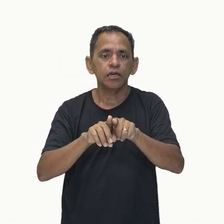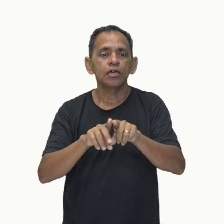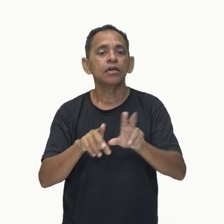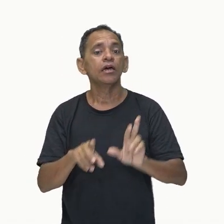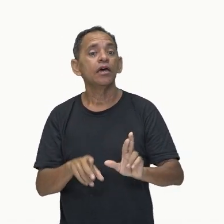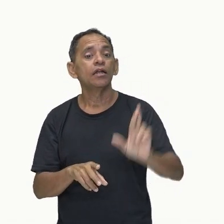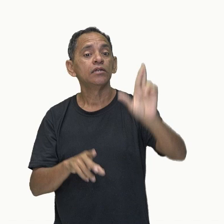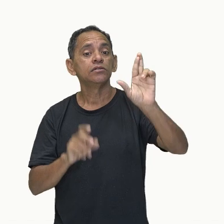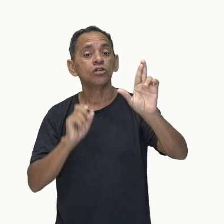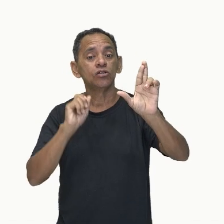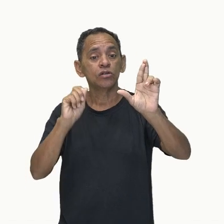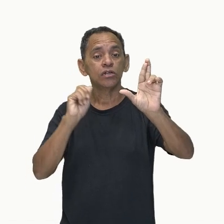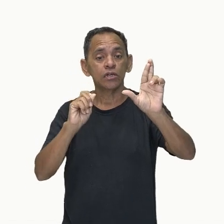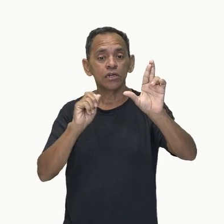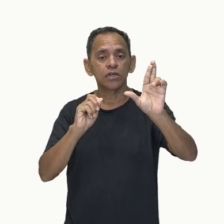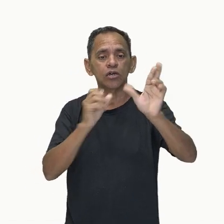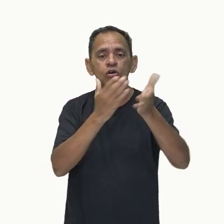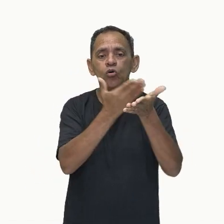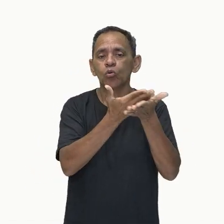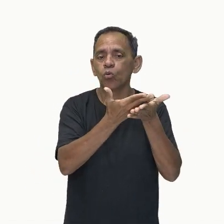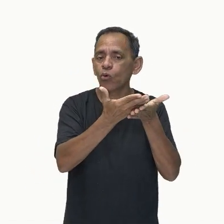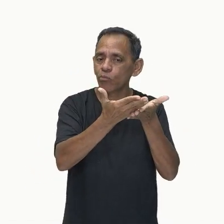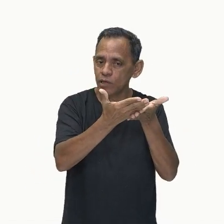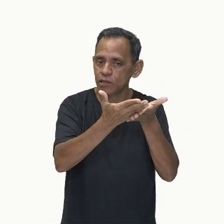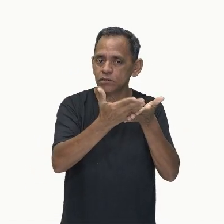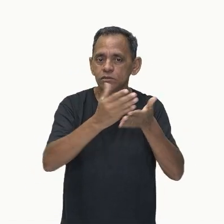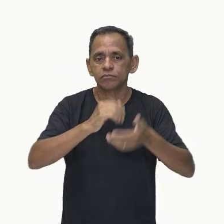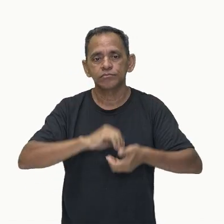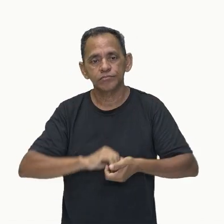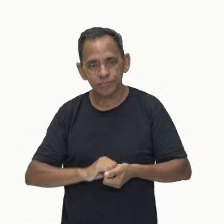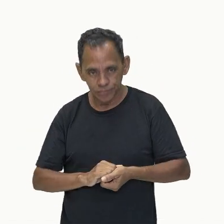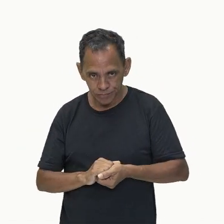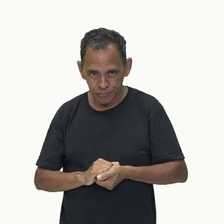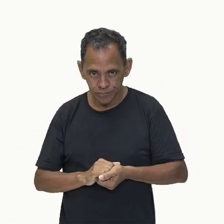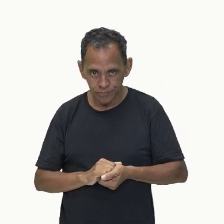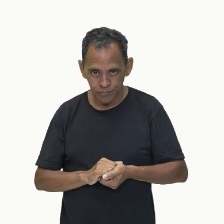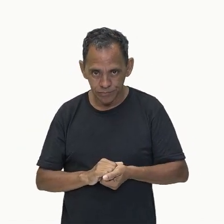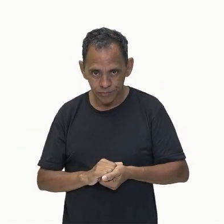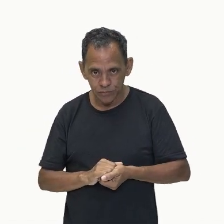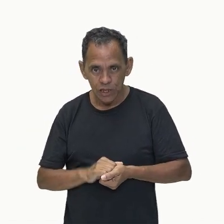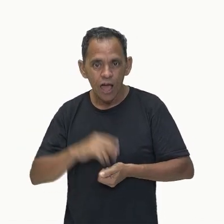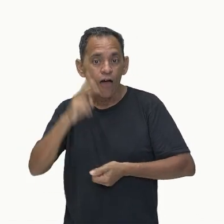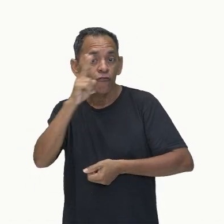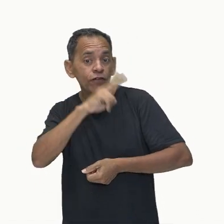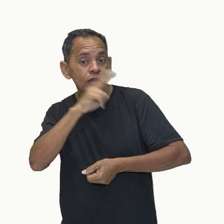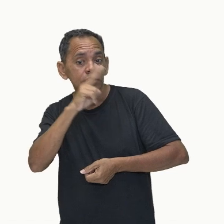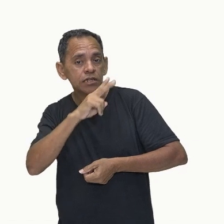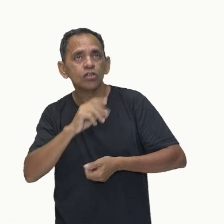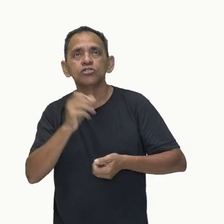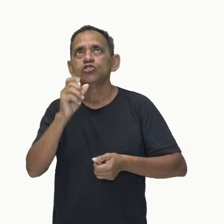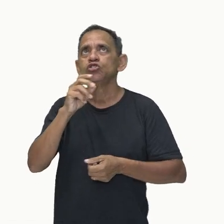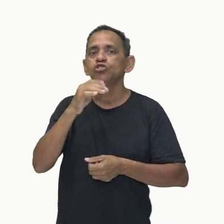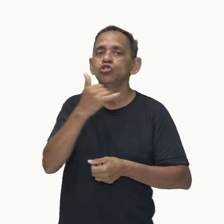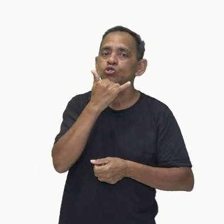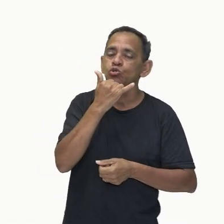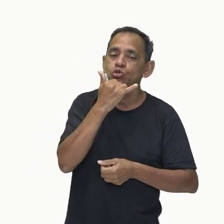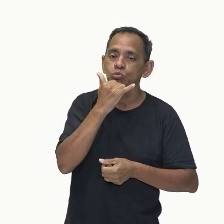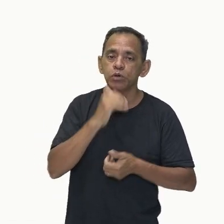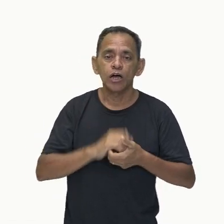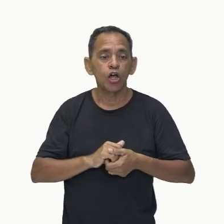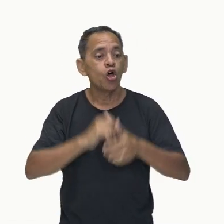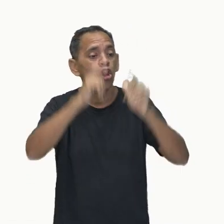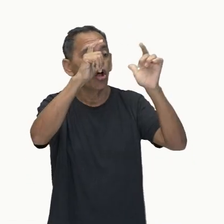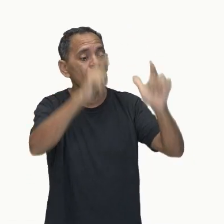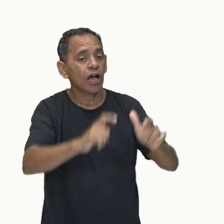Ó, posição inicial desse corpo. Por que inicial? Porque é onde ele começa, né, pessoal? Agora,